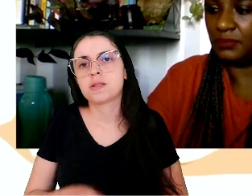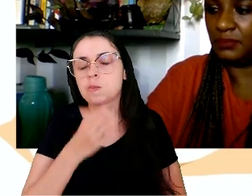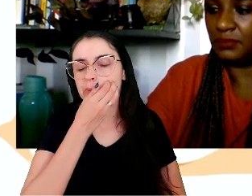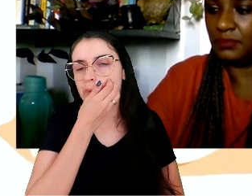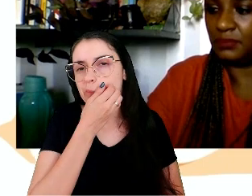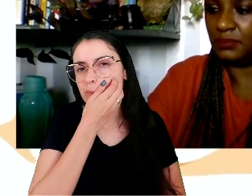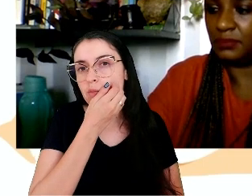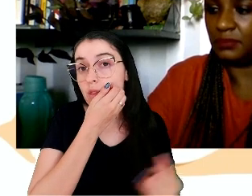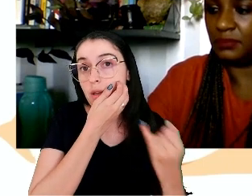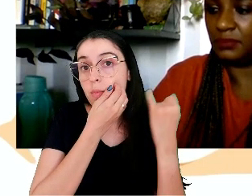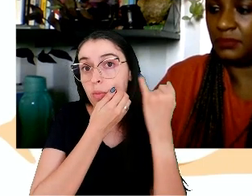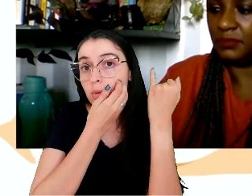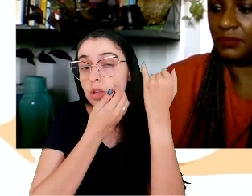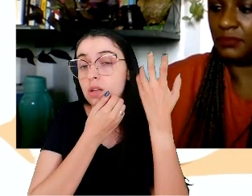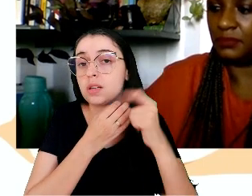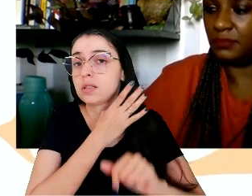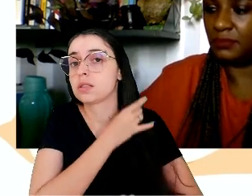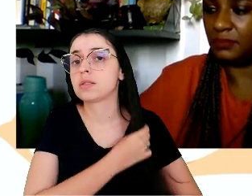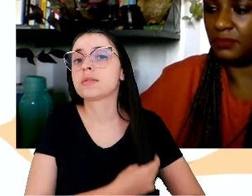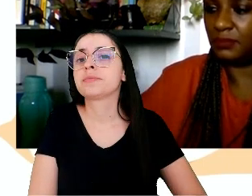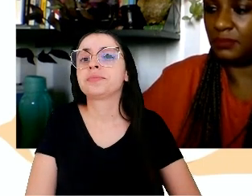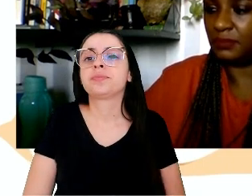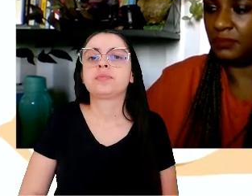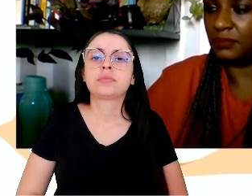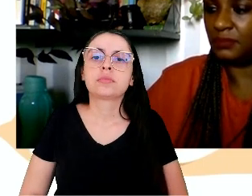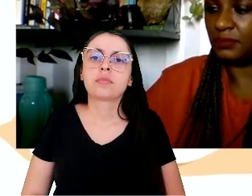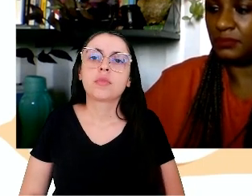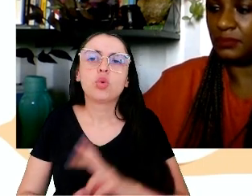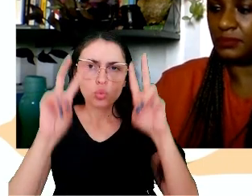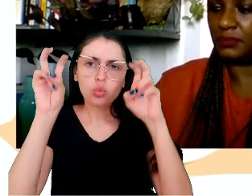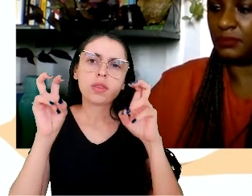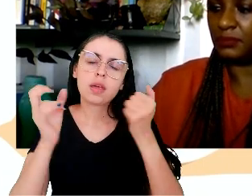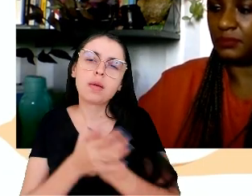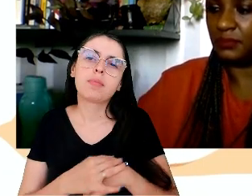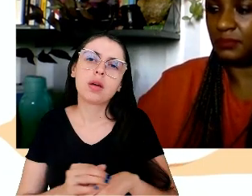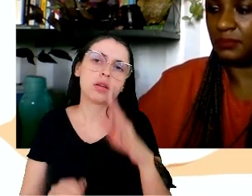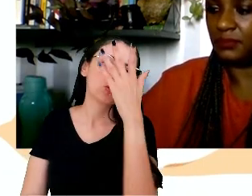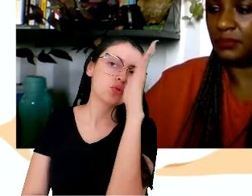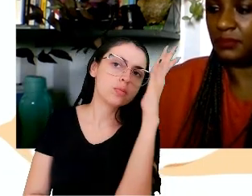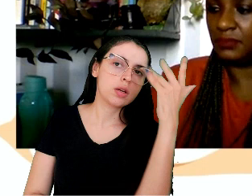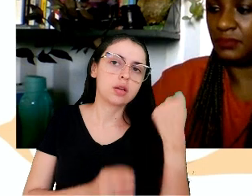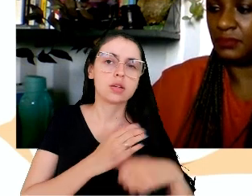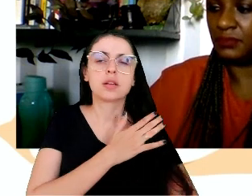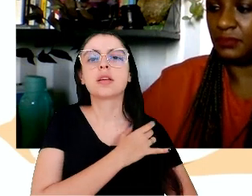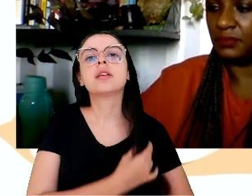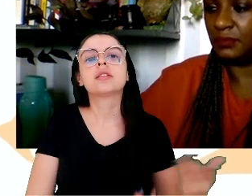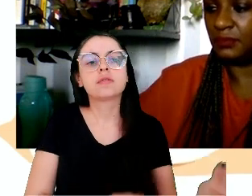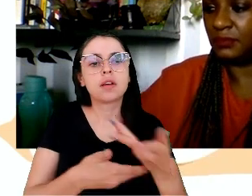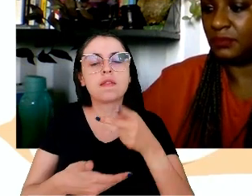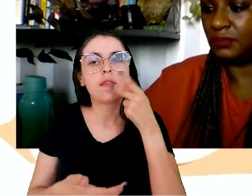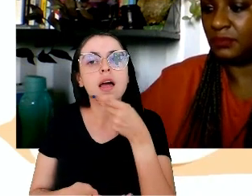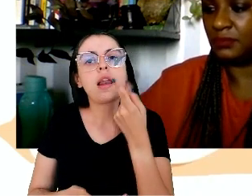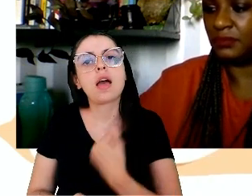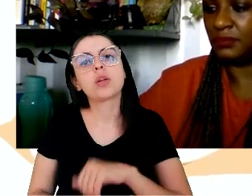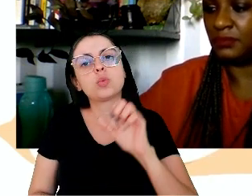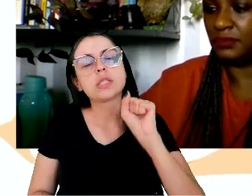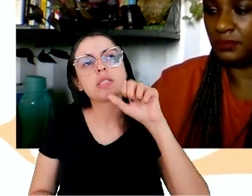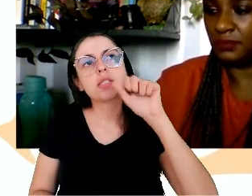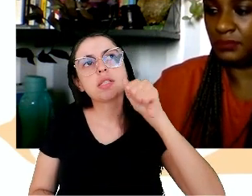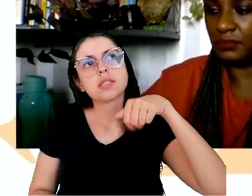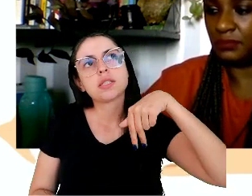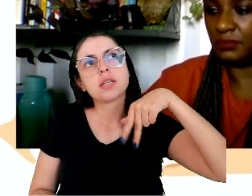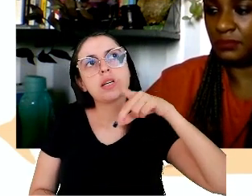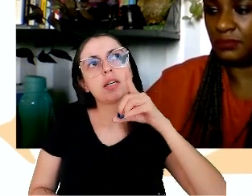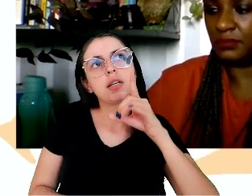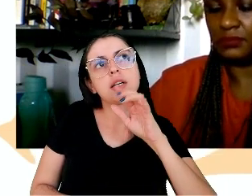a importância aí da temática do meio ambiente, que foi trazido pela doutora Sandra,